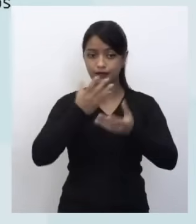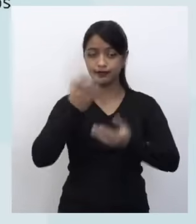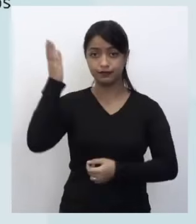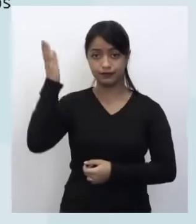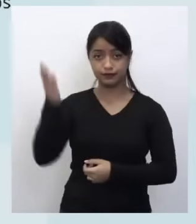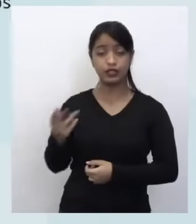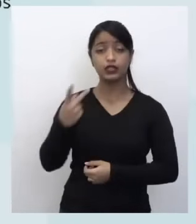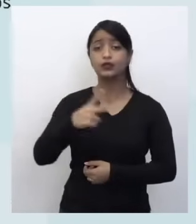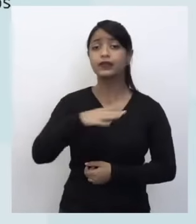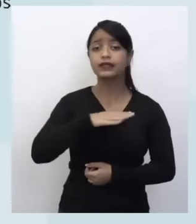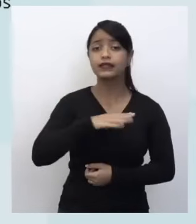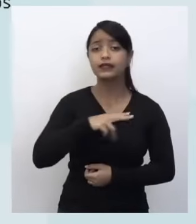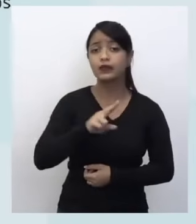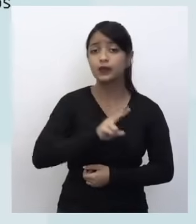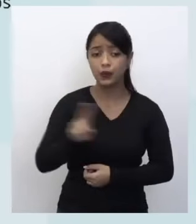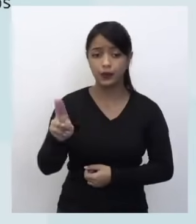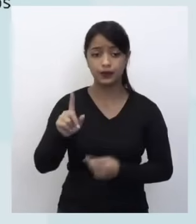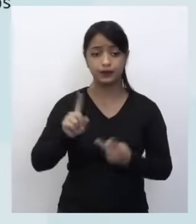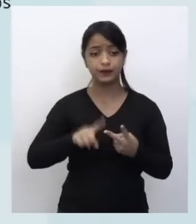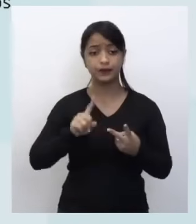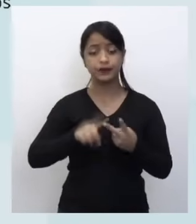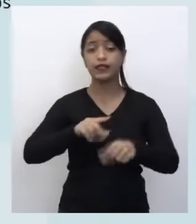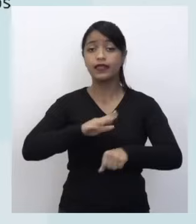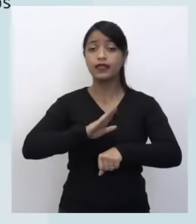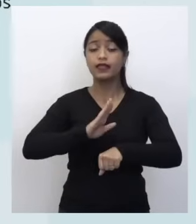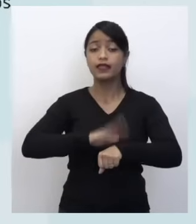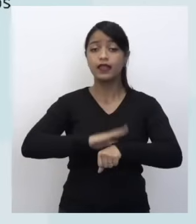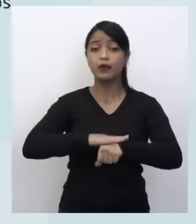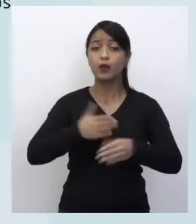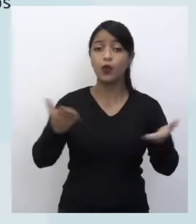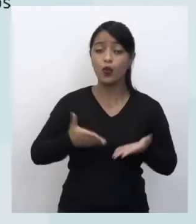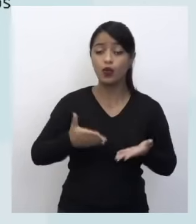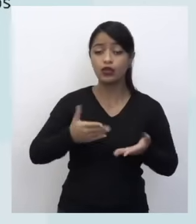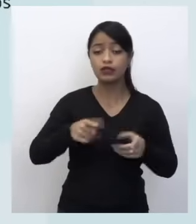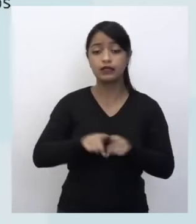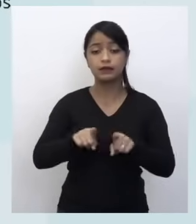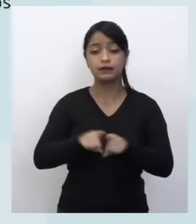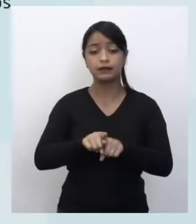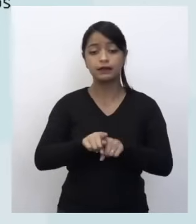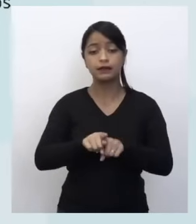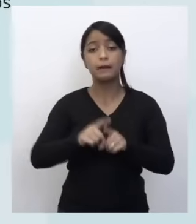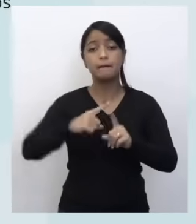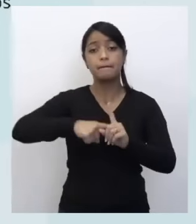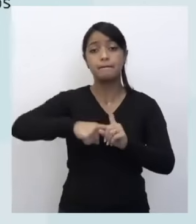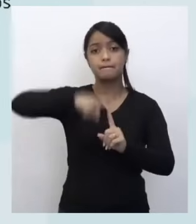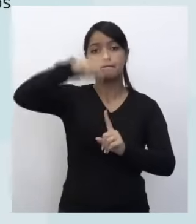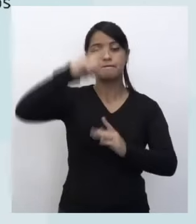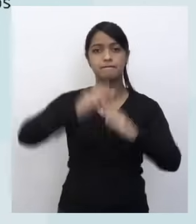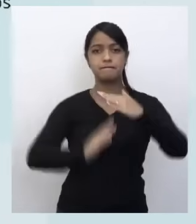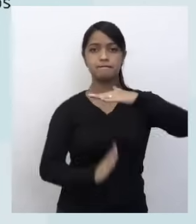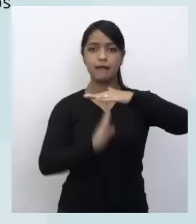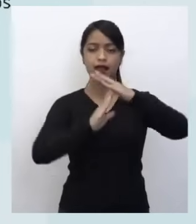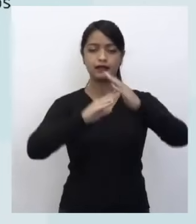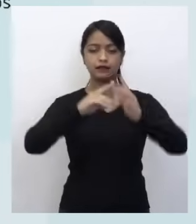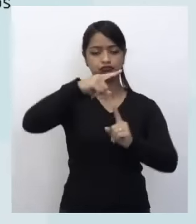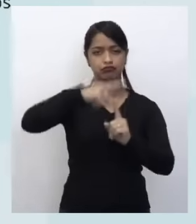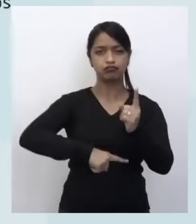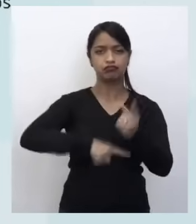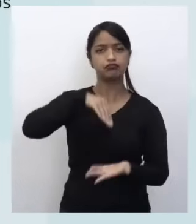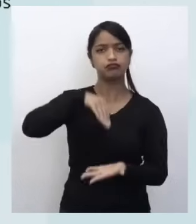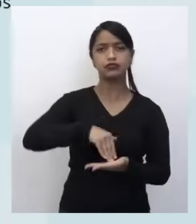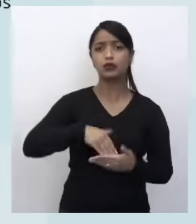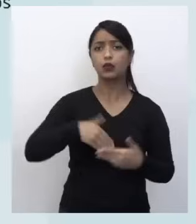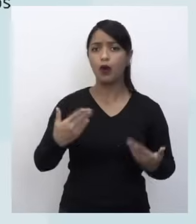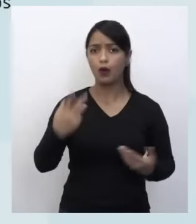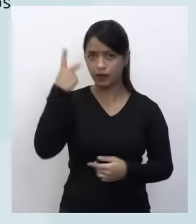da sua cidade, previsão do tempo para o dia de hoje, a máxima e a mínima. Você observou alguma mudança na